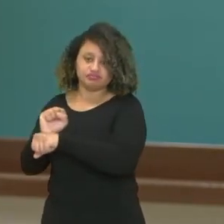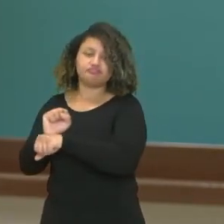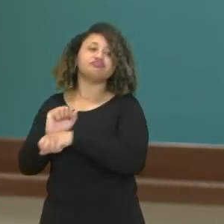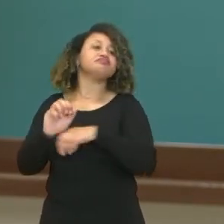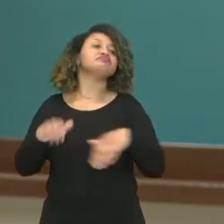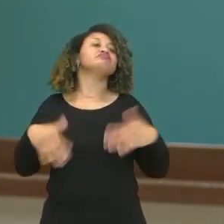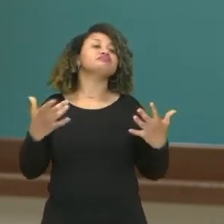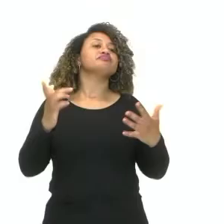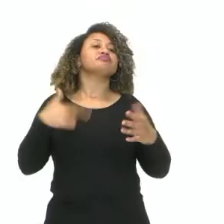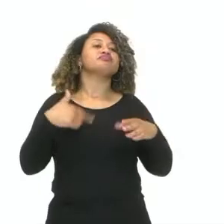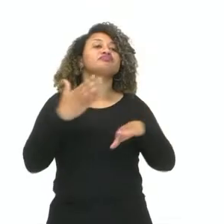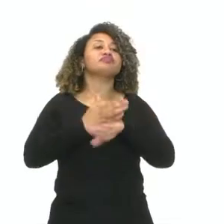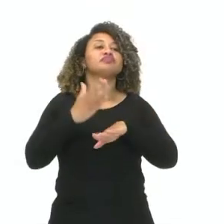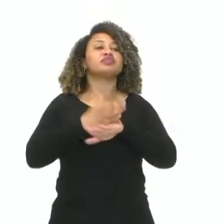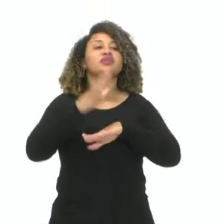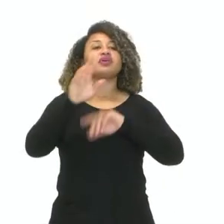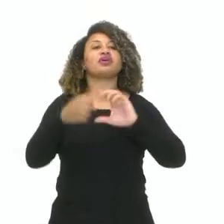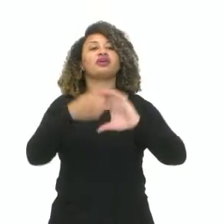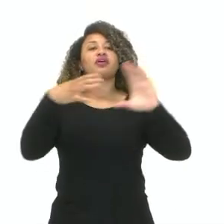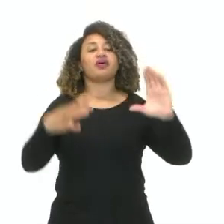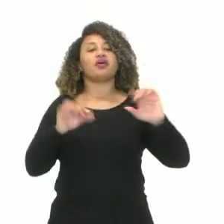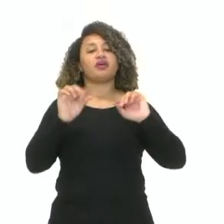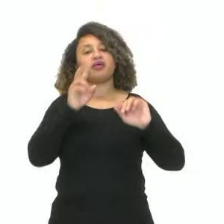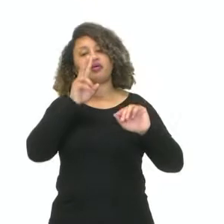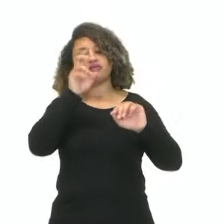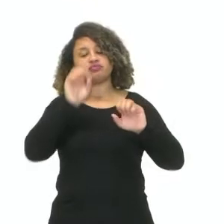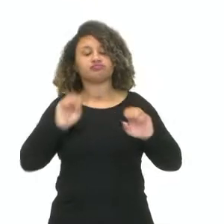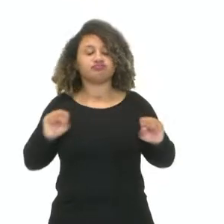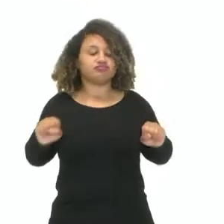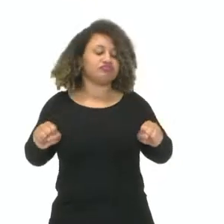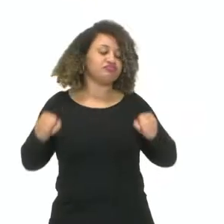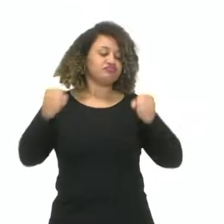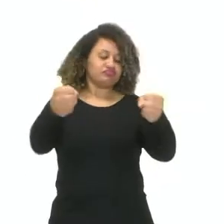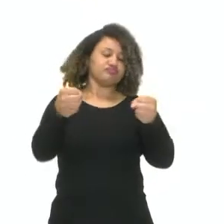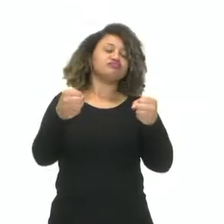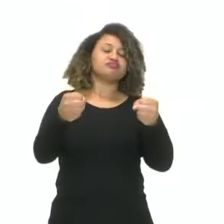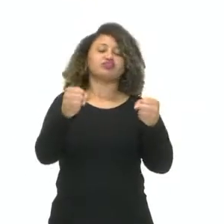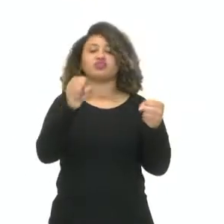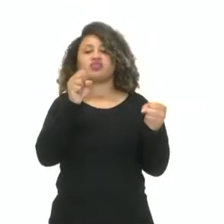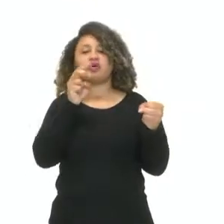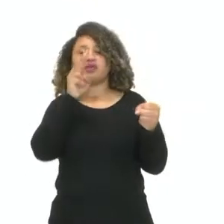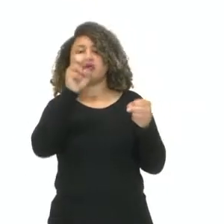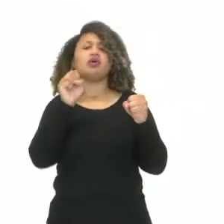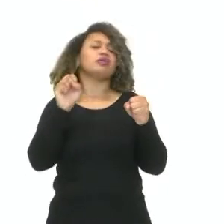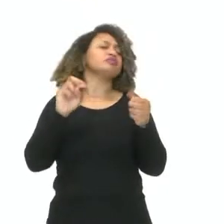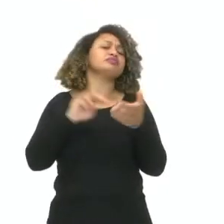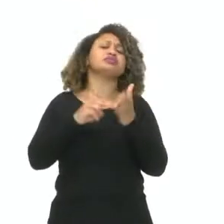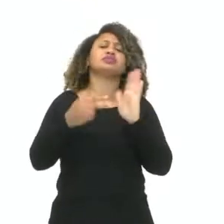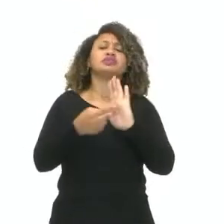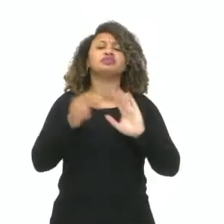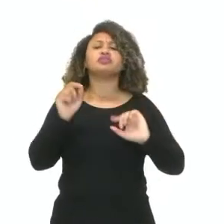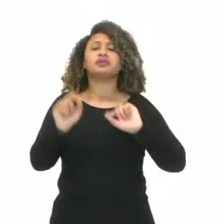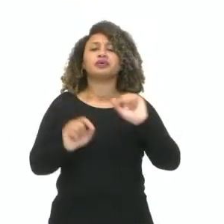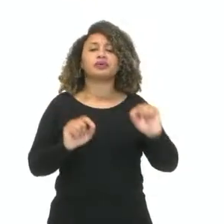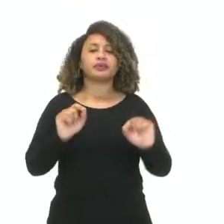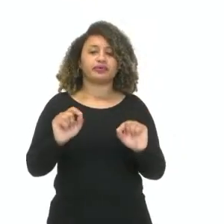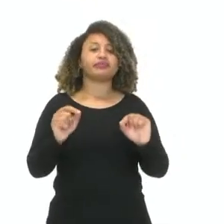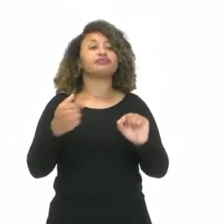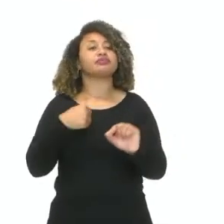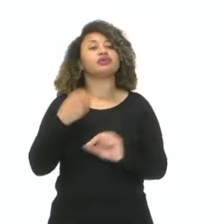Então, é um treinamento que se caracteriza por esforços de alta intensidade. O que seria essa alta intensidade?